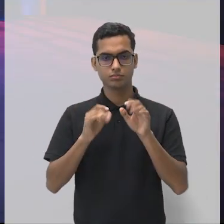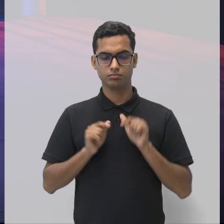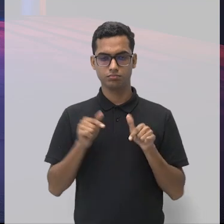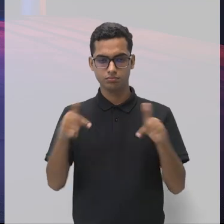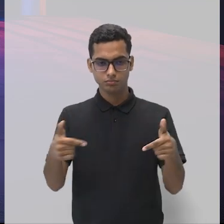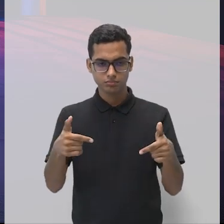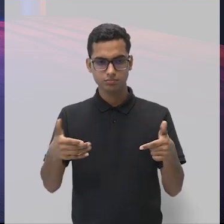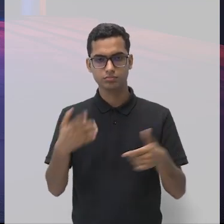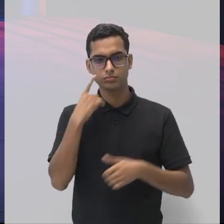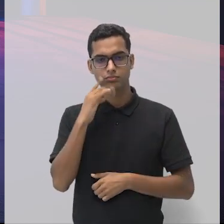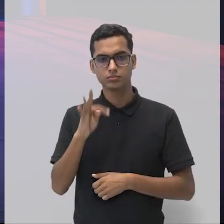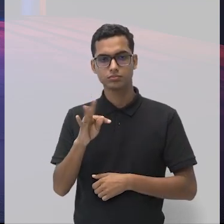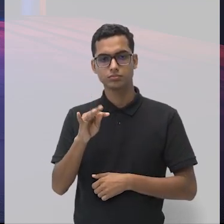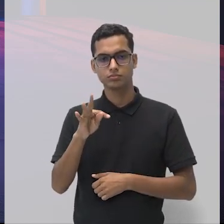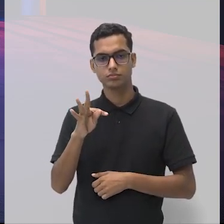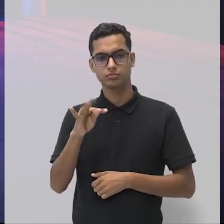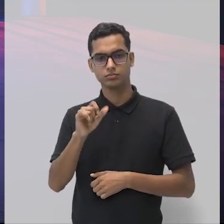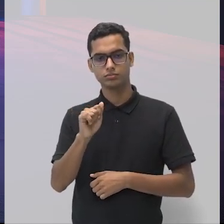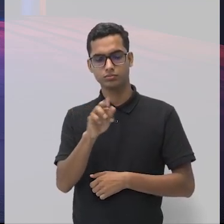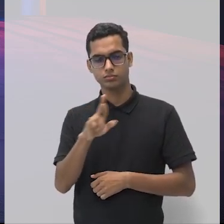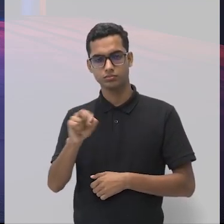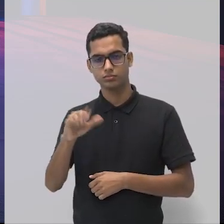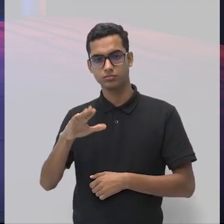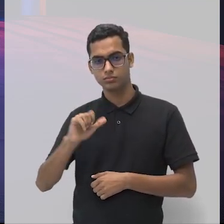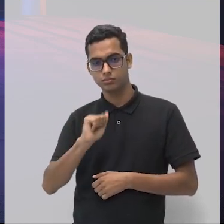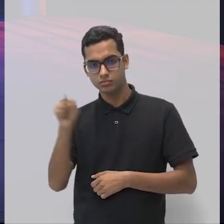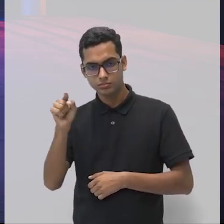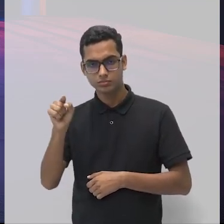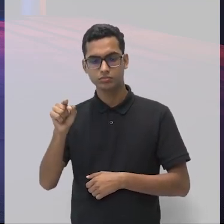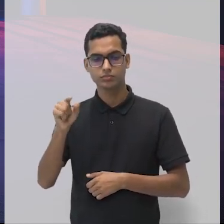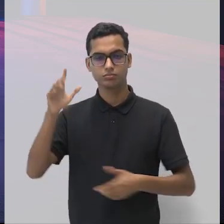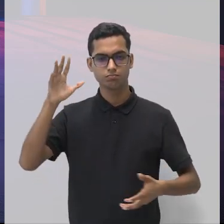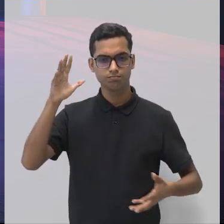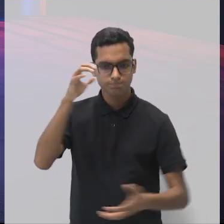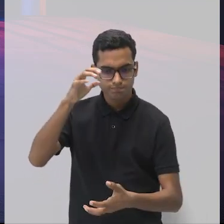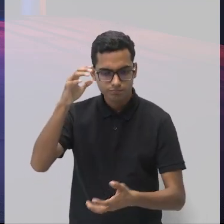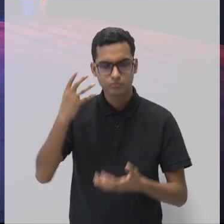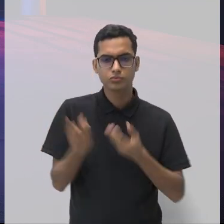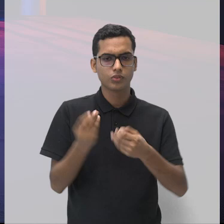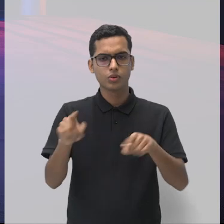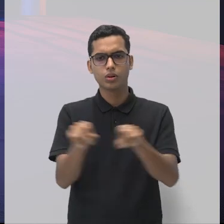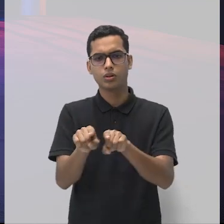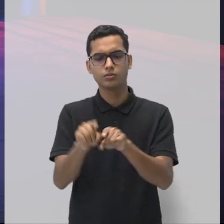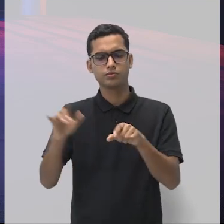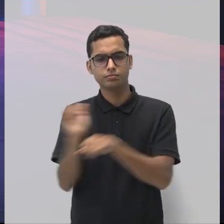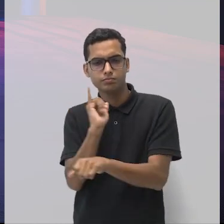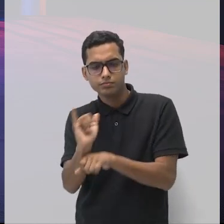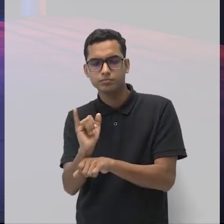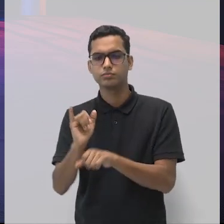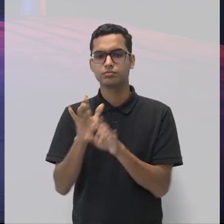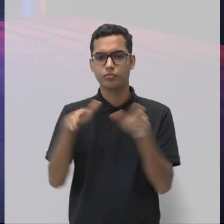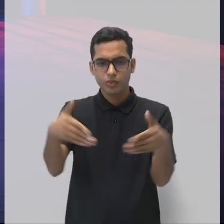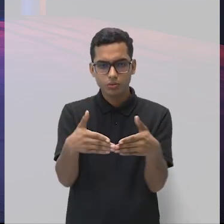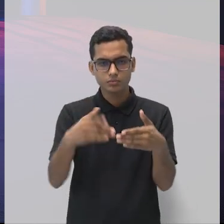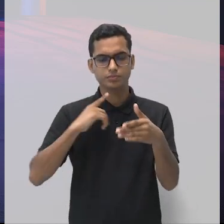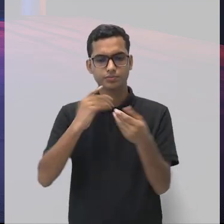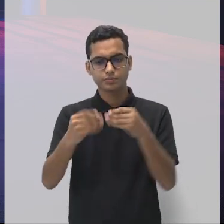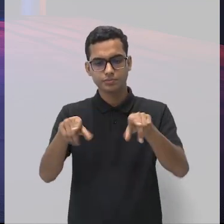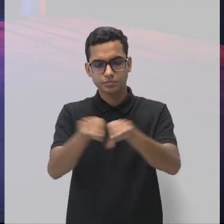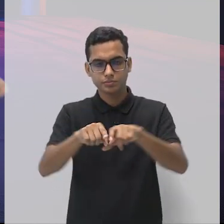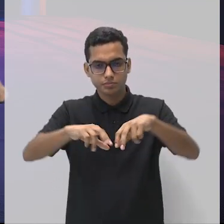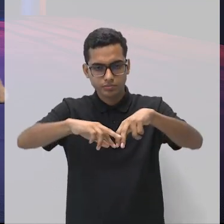O tarracá, ele tem algumas técnicas específicas, como as projeções, né, que são movimentos como